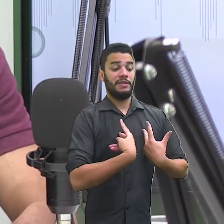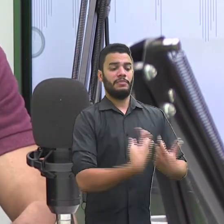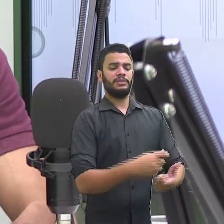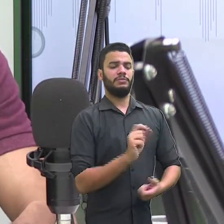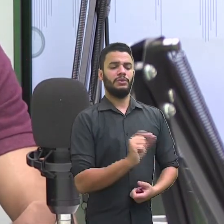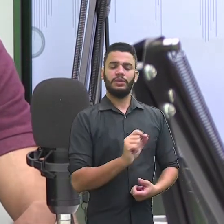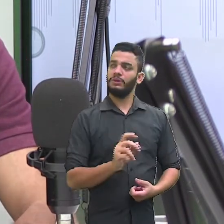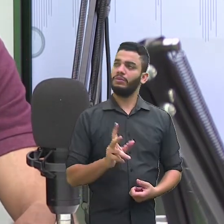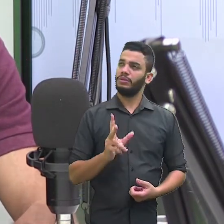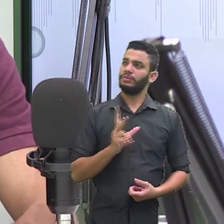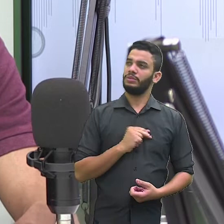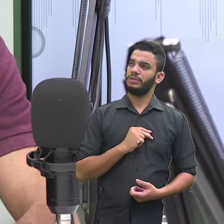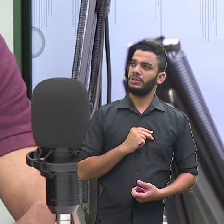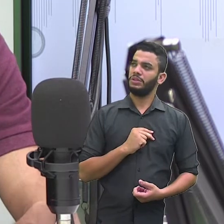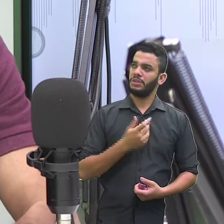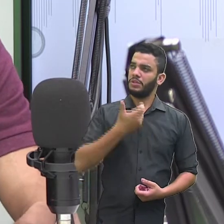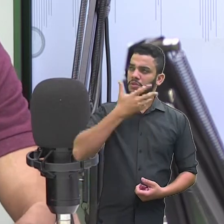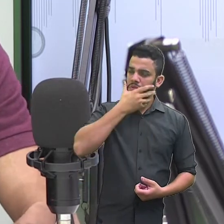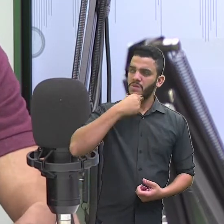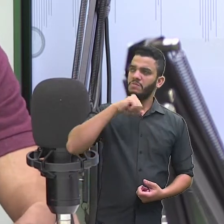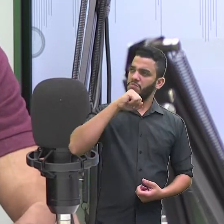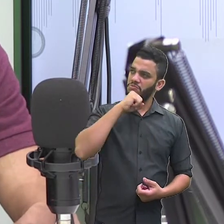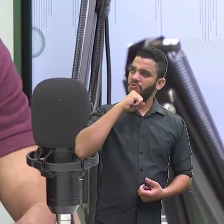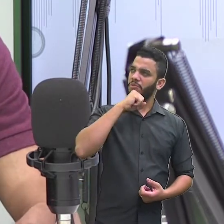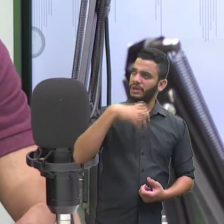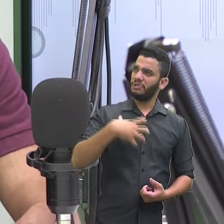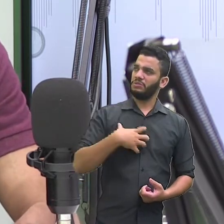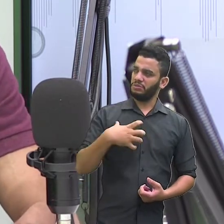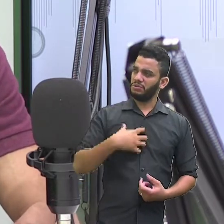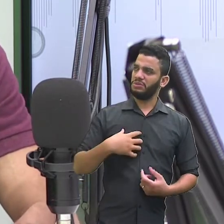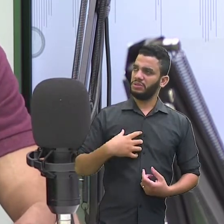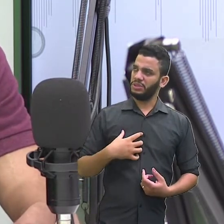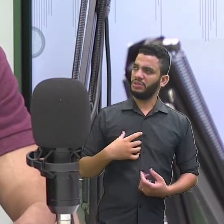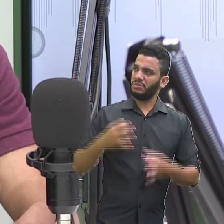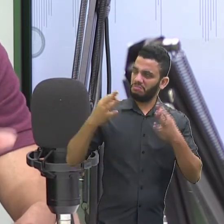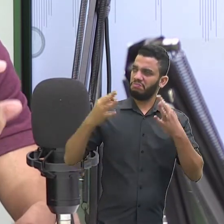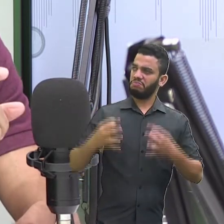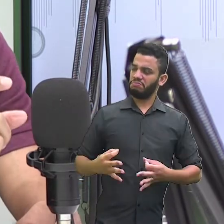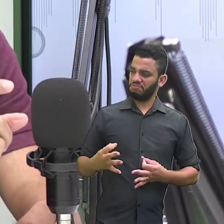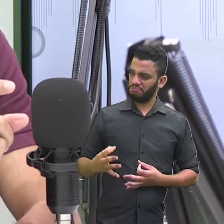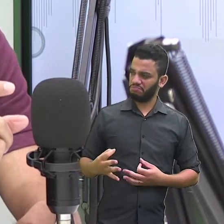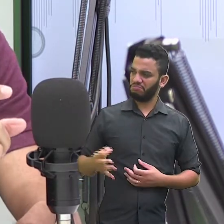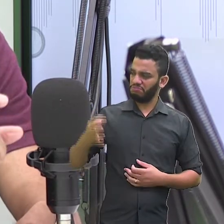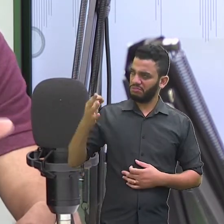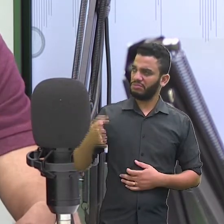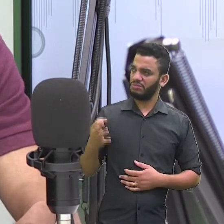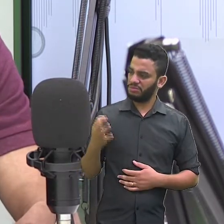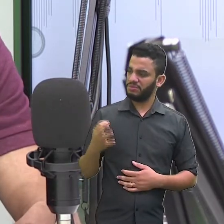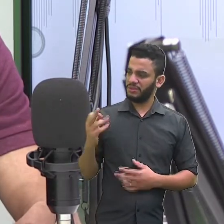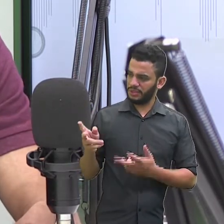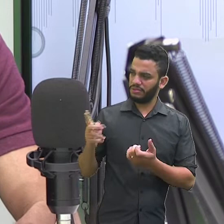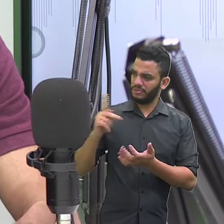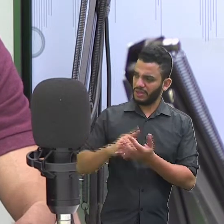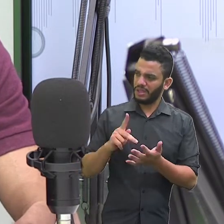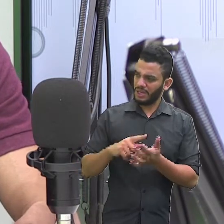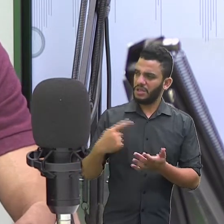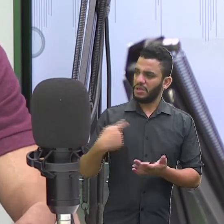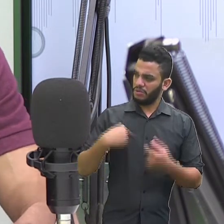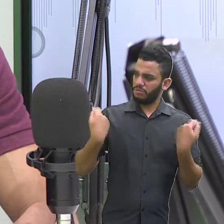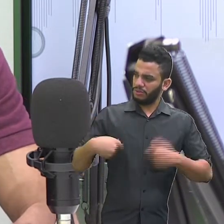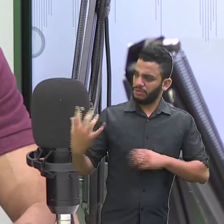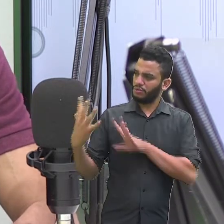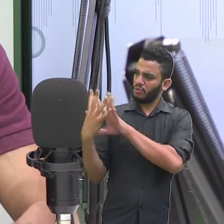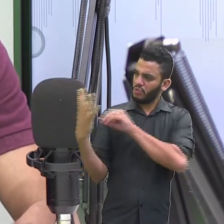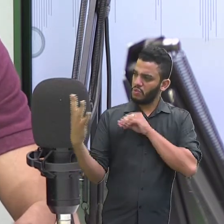uma filha minha, filha, faça isso, se eu todavia não faço. Aquela velha máxima da irresponsabilidade